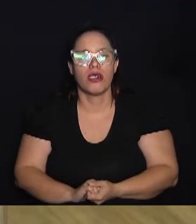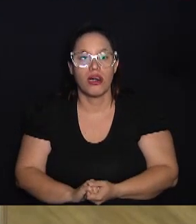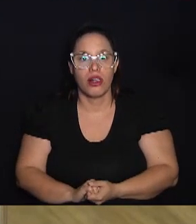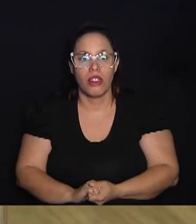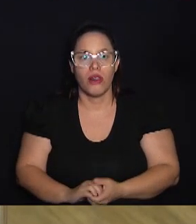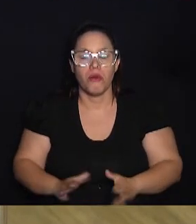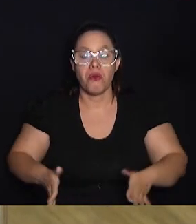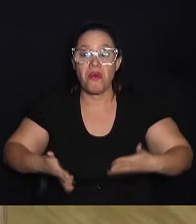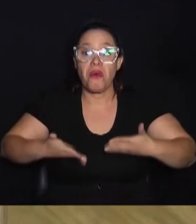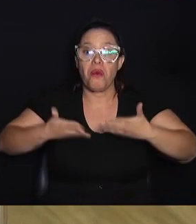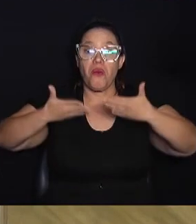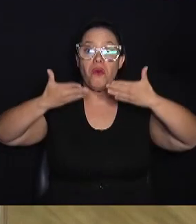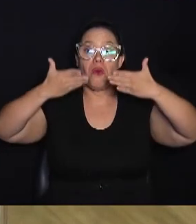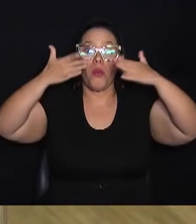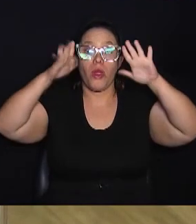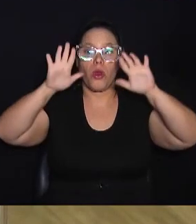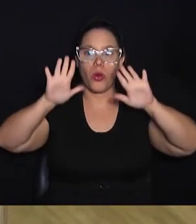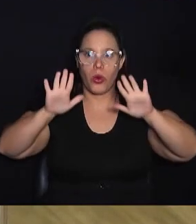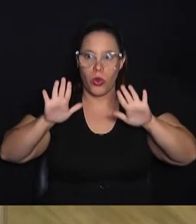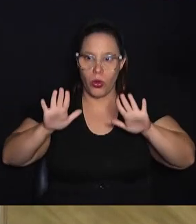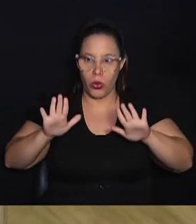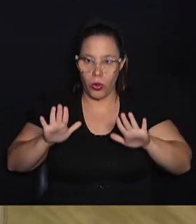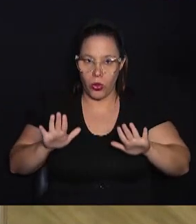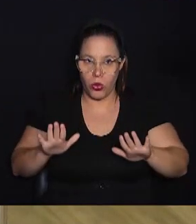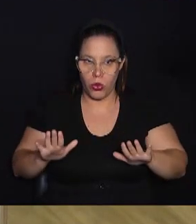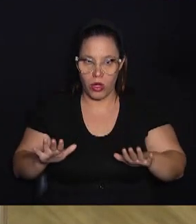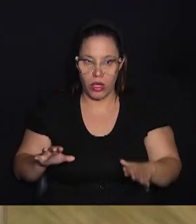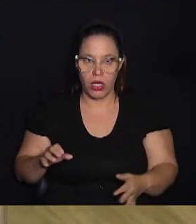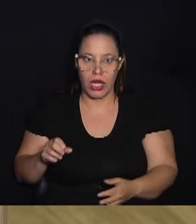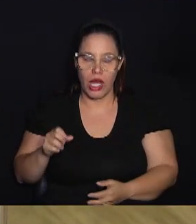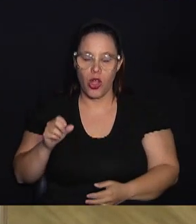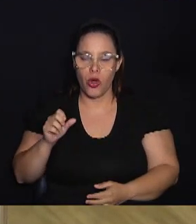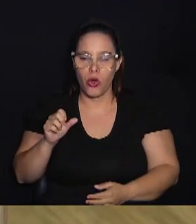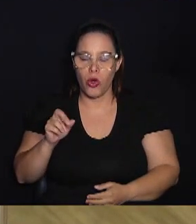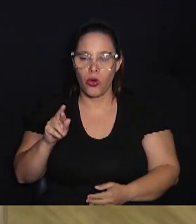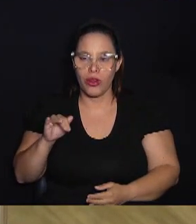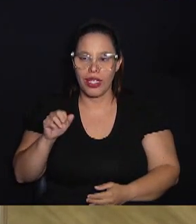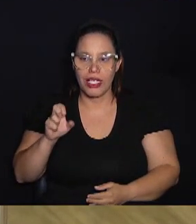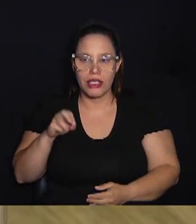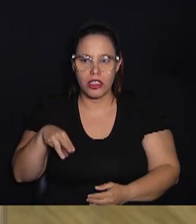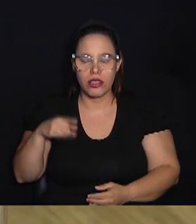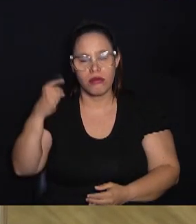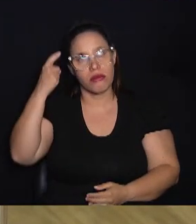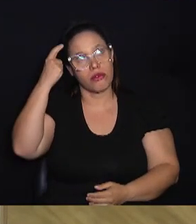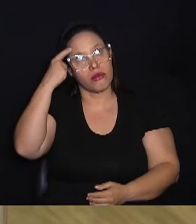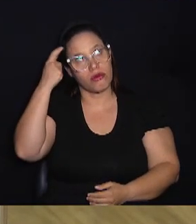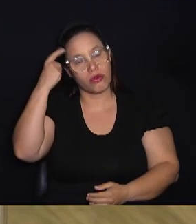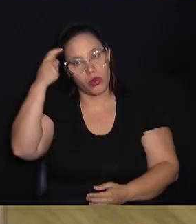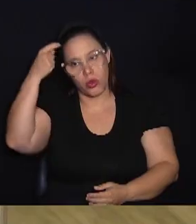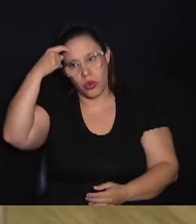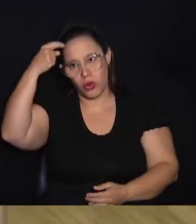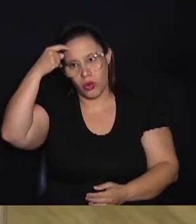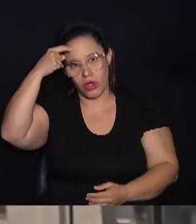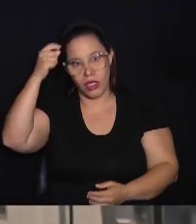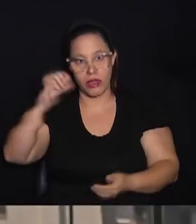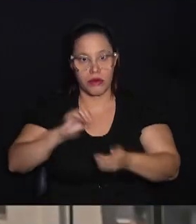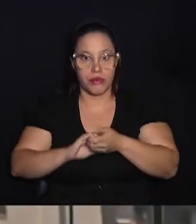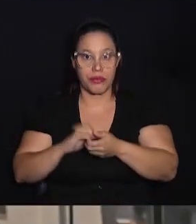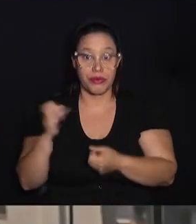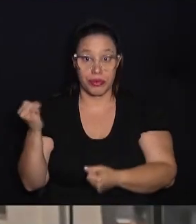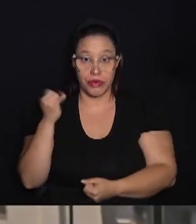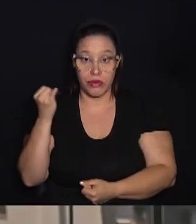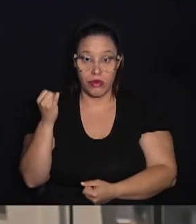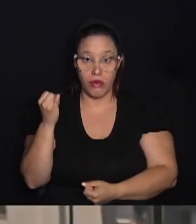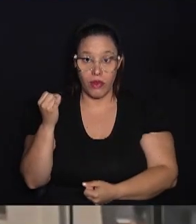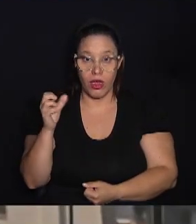é o né vai solta e tem a contagem a respiração com consciente isso é muito importante olha segundo a